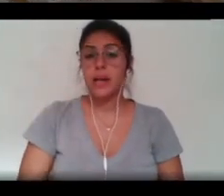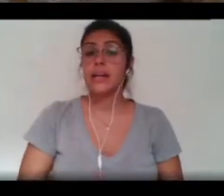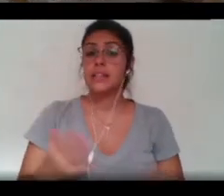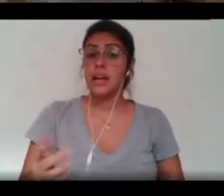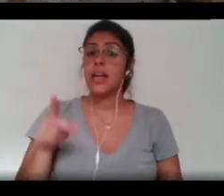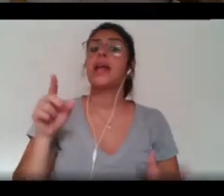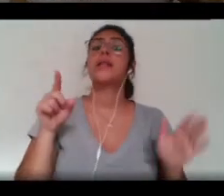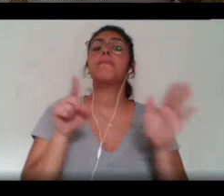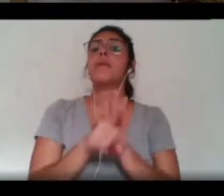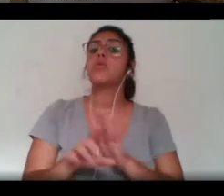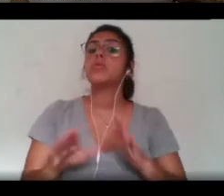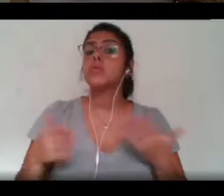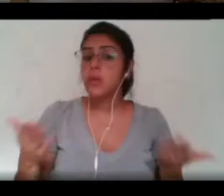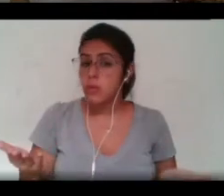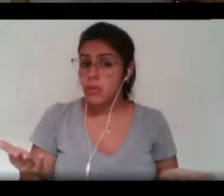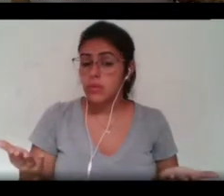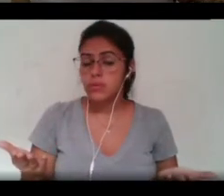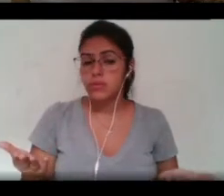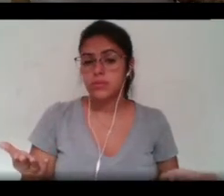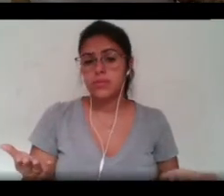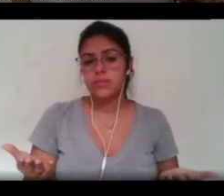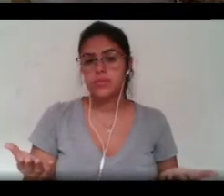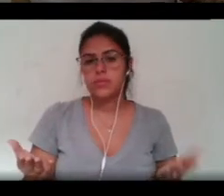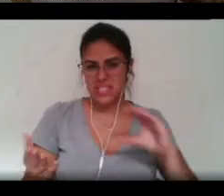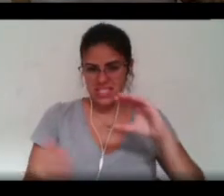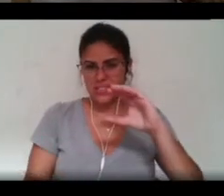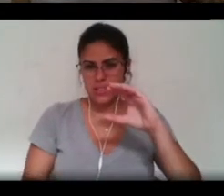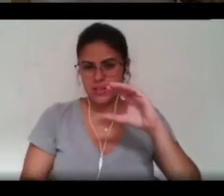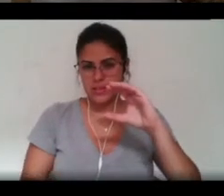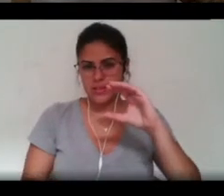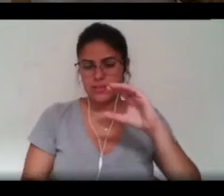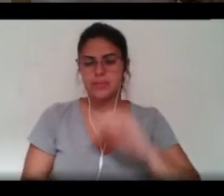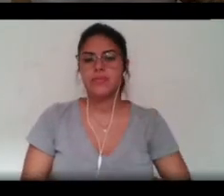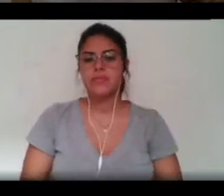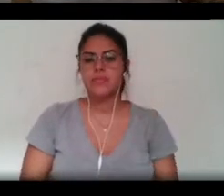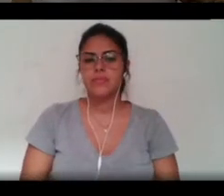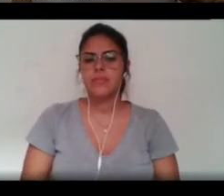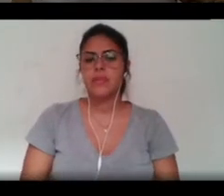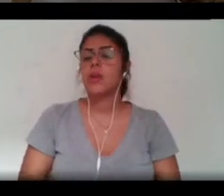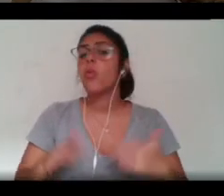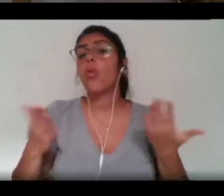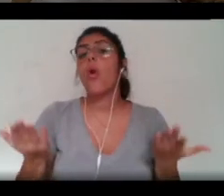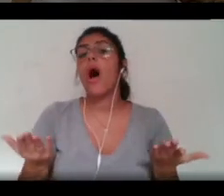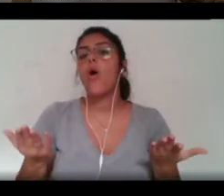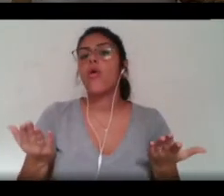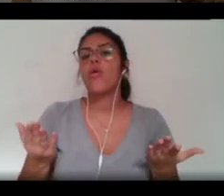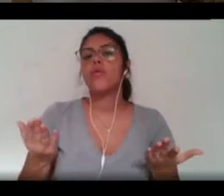ele pergunta é, na letra C, qual o valor V máximo